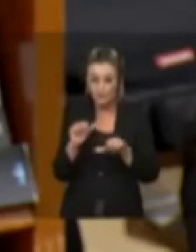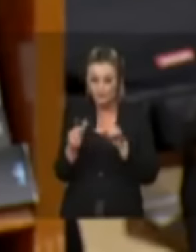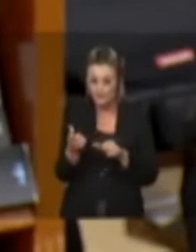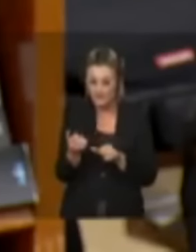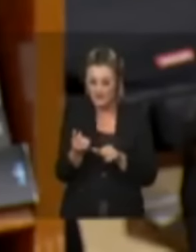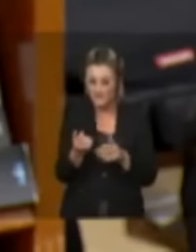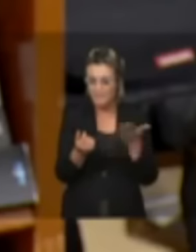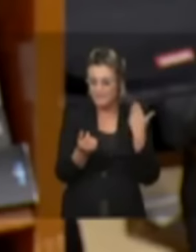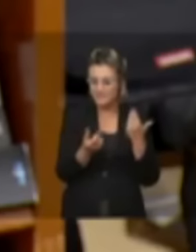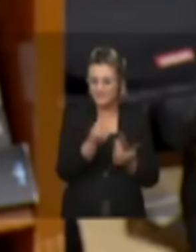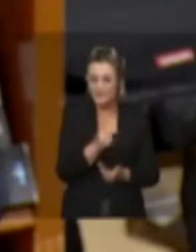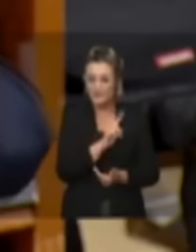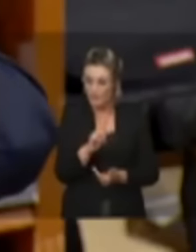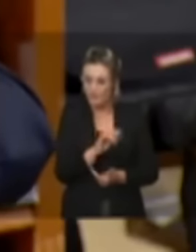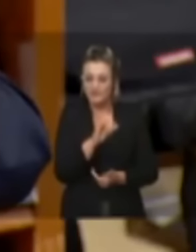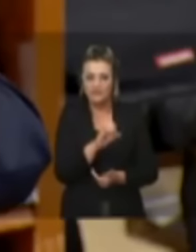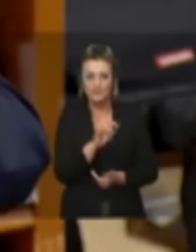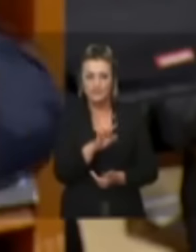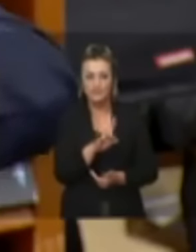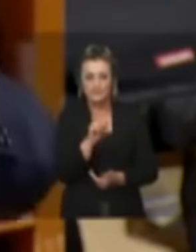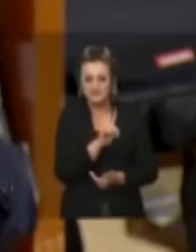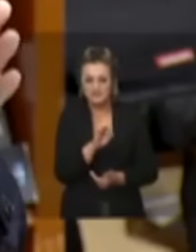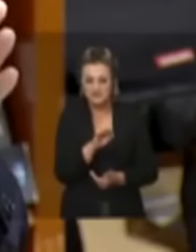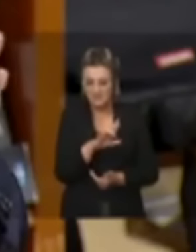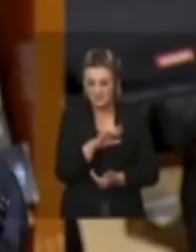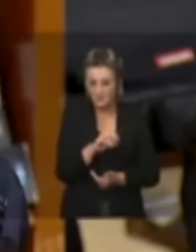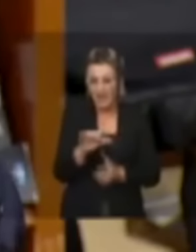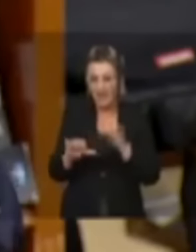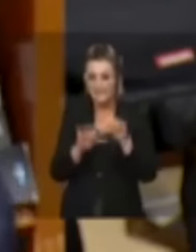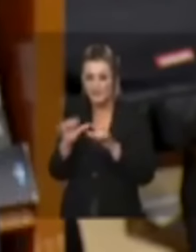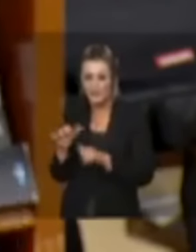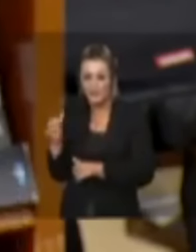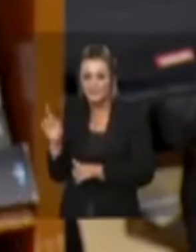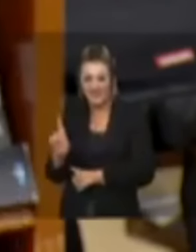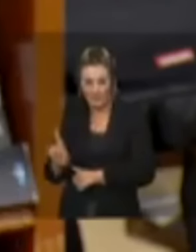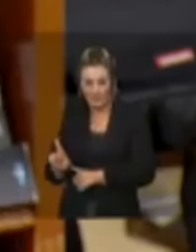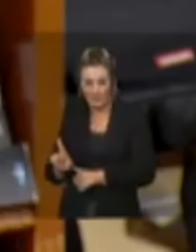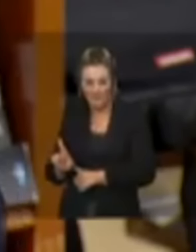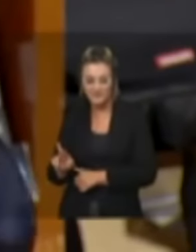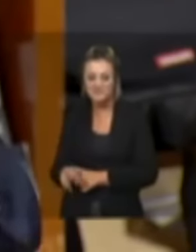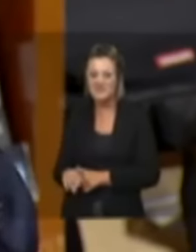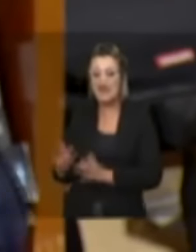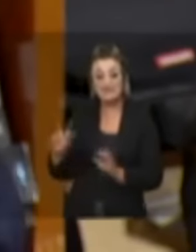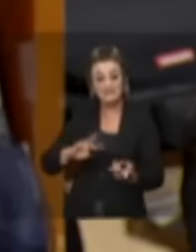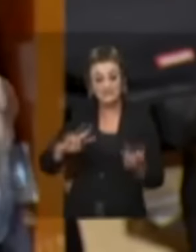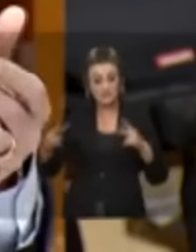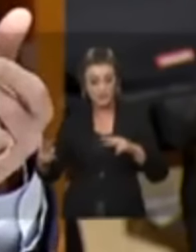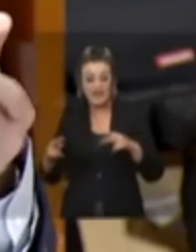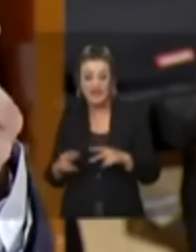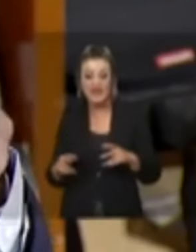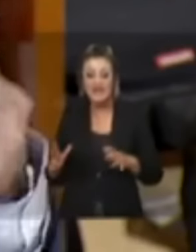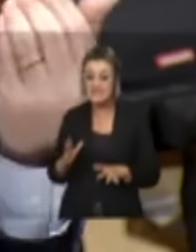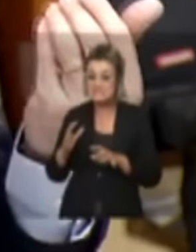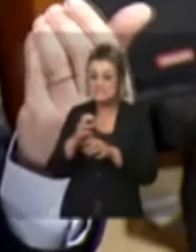moeda E com isso afastou do processo de cálculo o caos